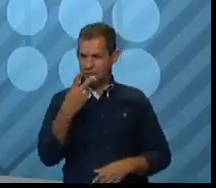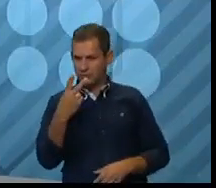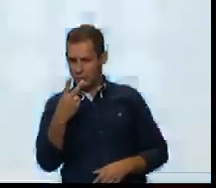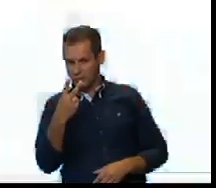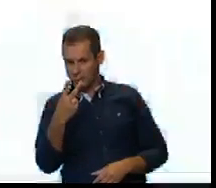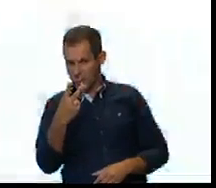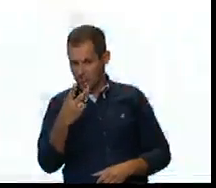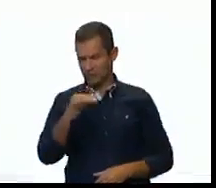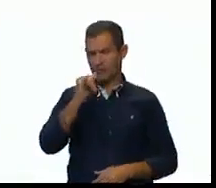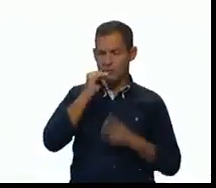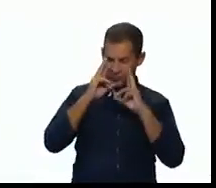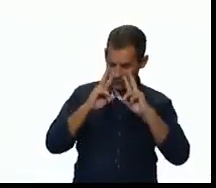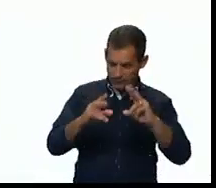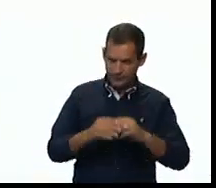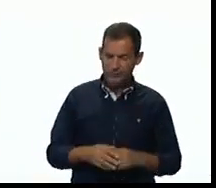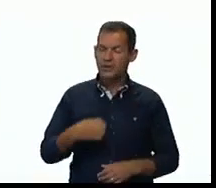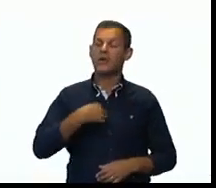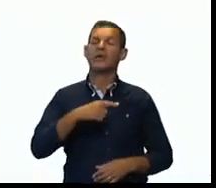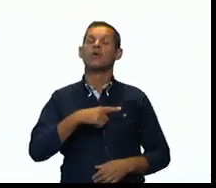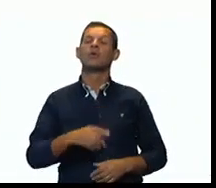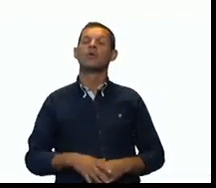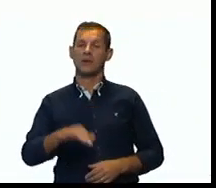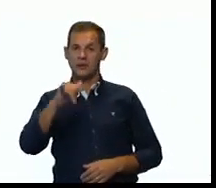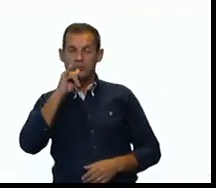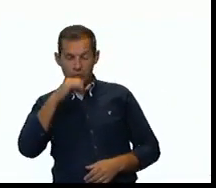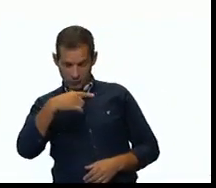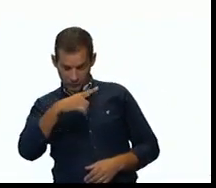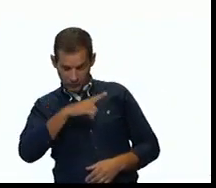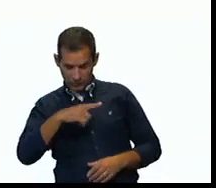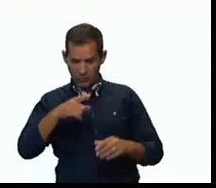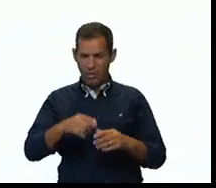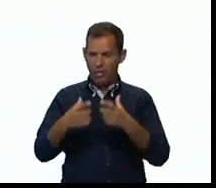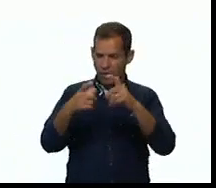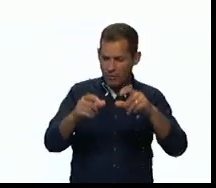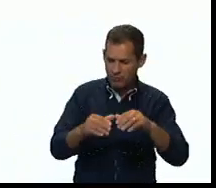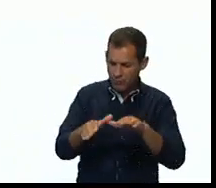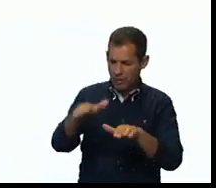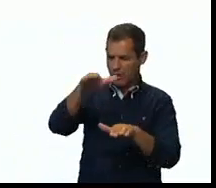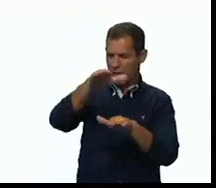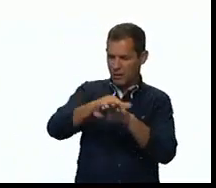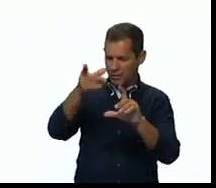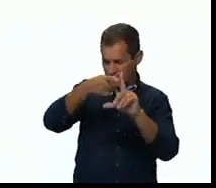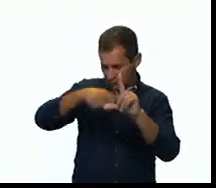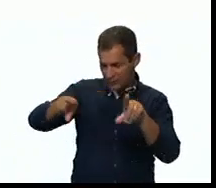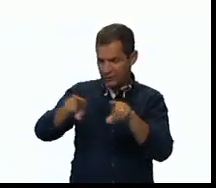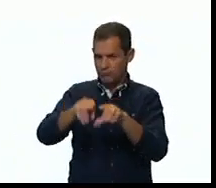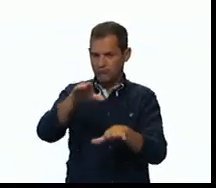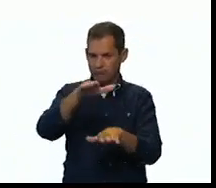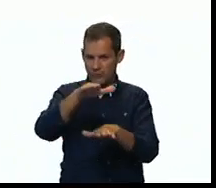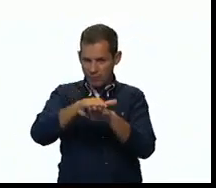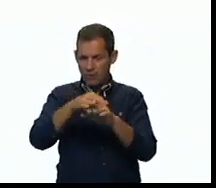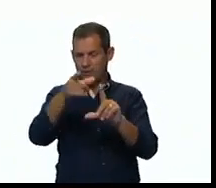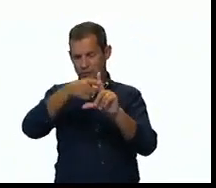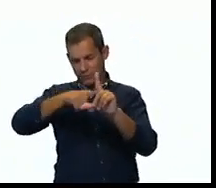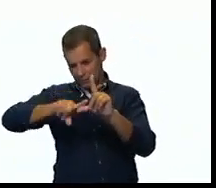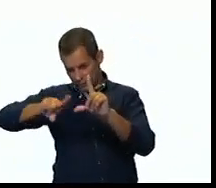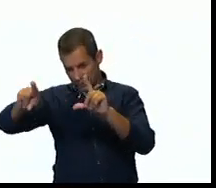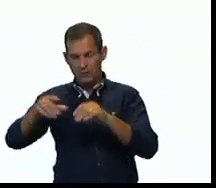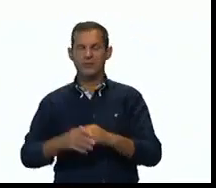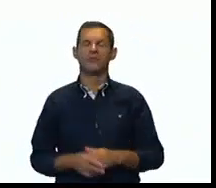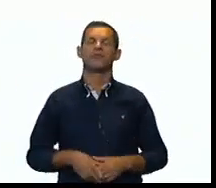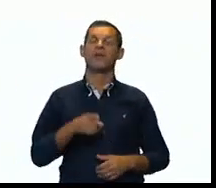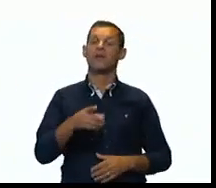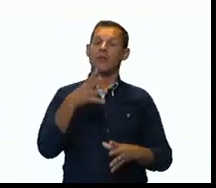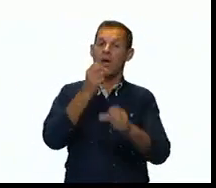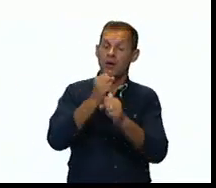próximos casos. Acompanhe. Aqui eu tenho um caso que eu tenho uma área tanto acima da curva quanto abaixo da curva.